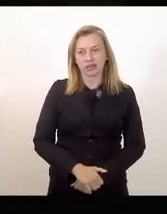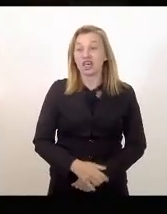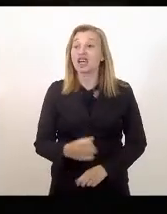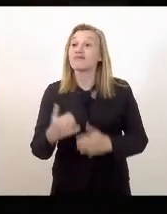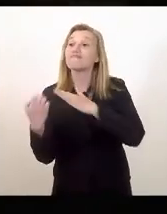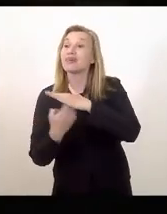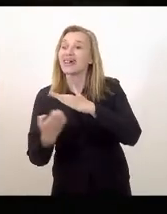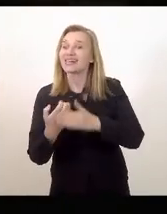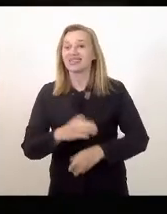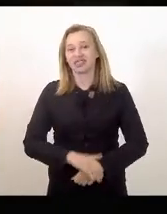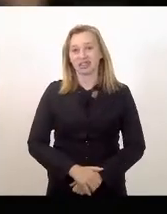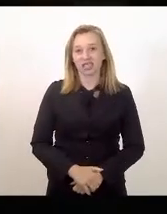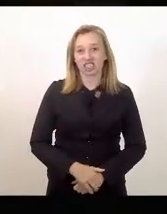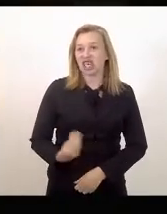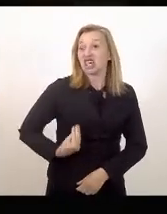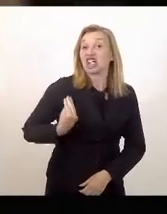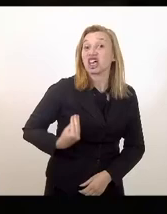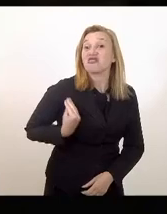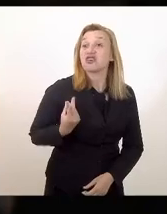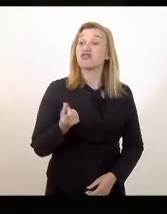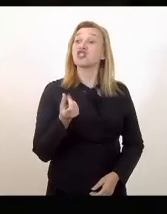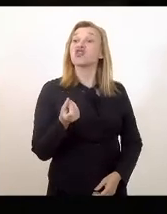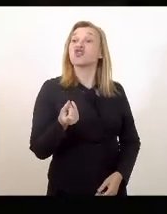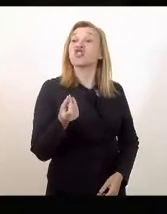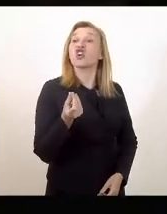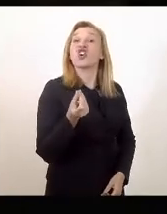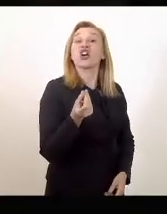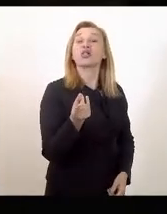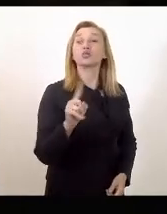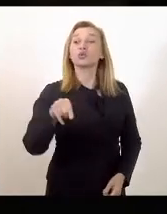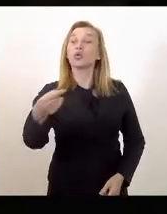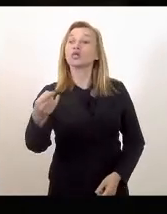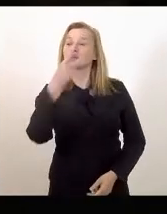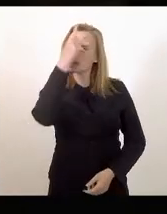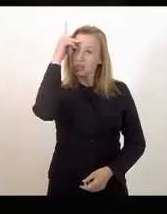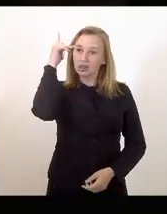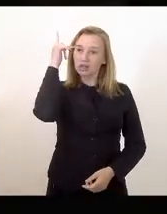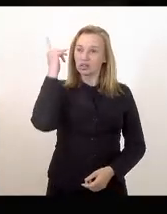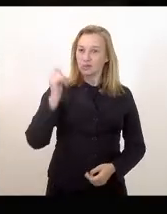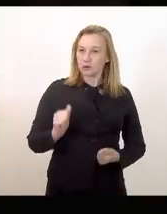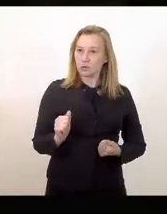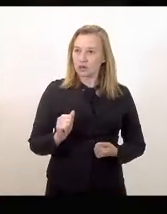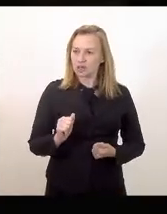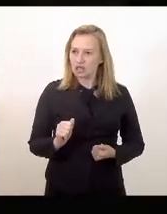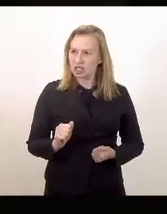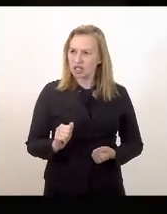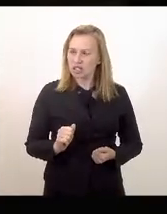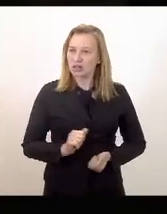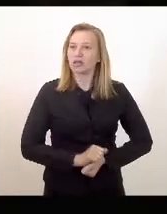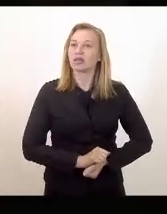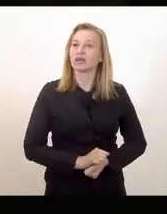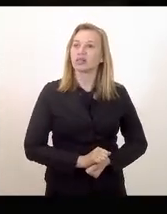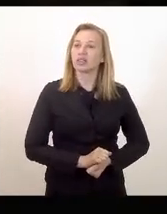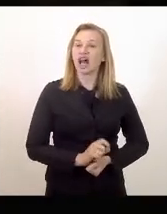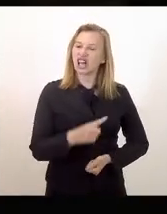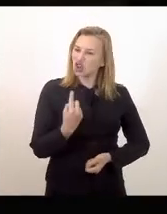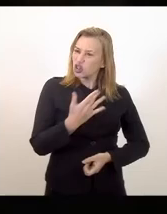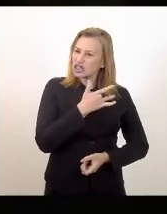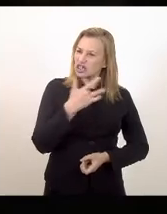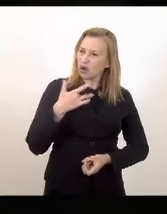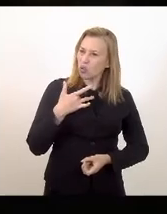empresa que vive de mercadejar exatamente a saúde, a nossa